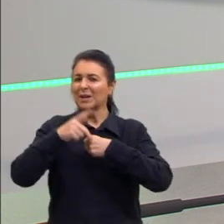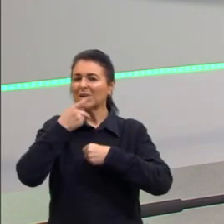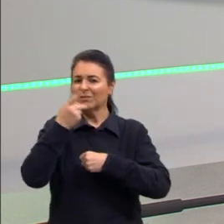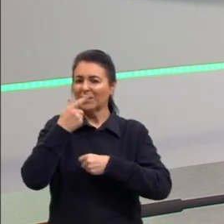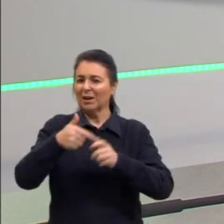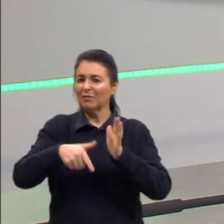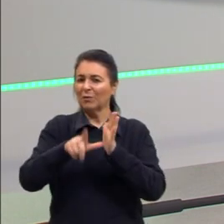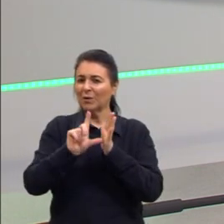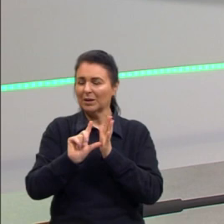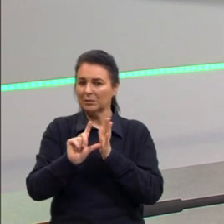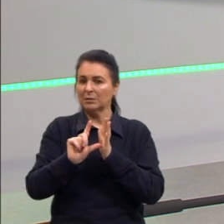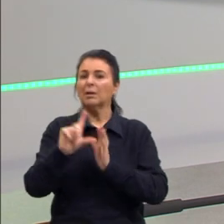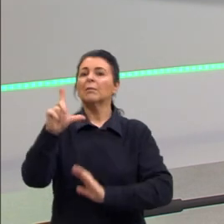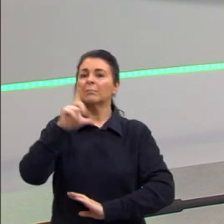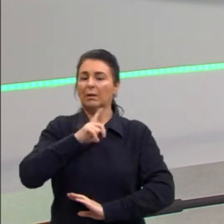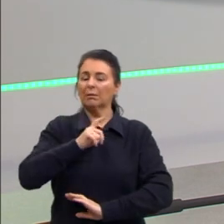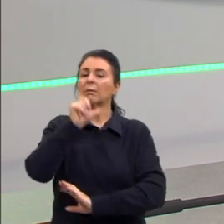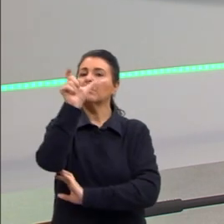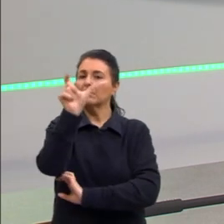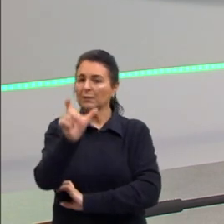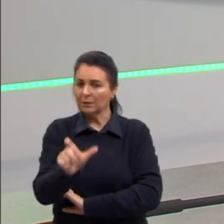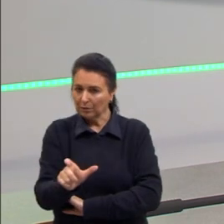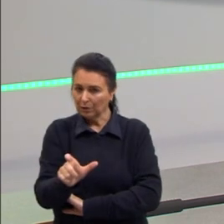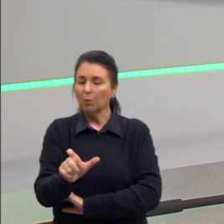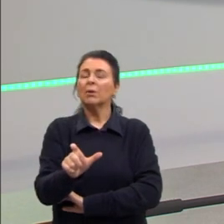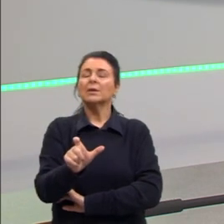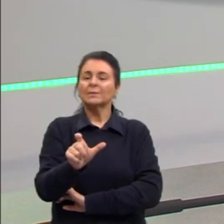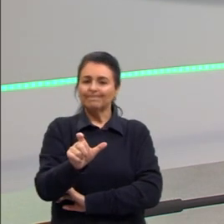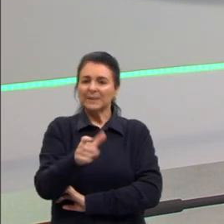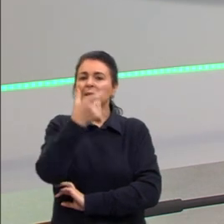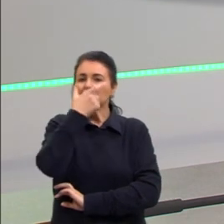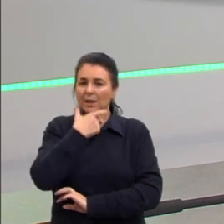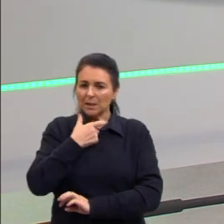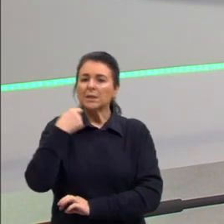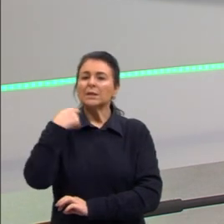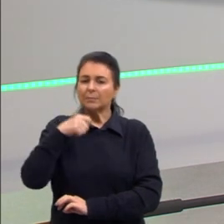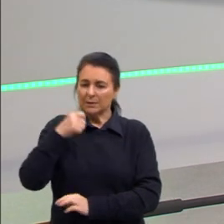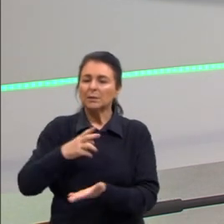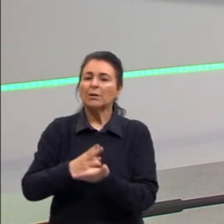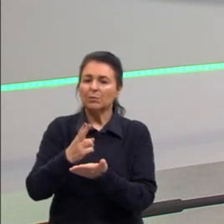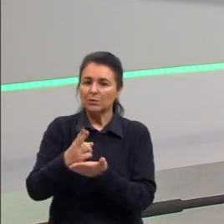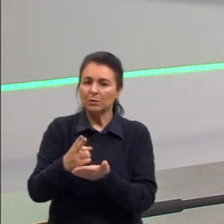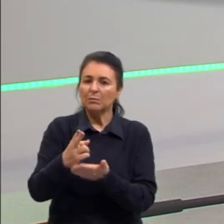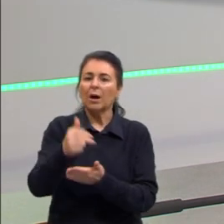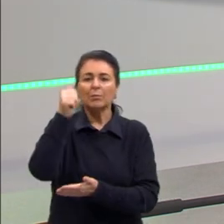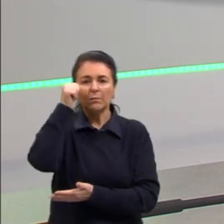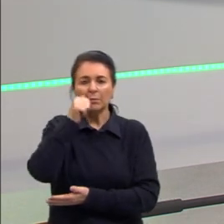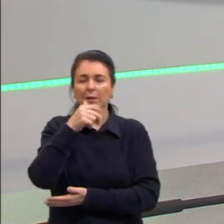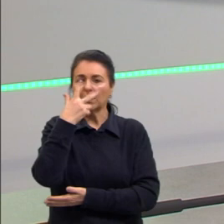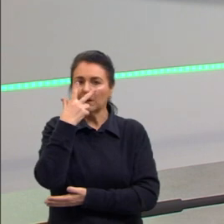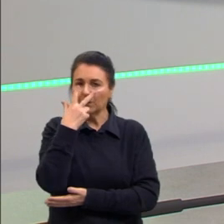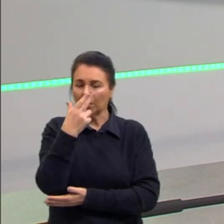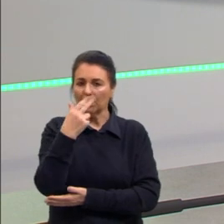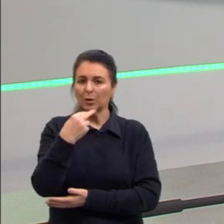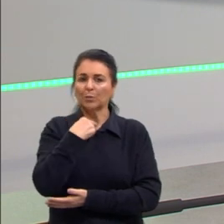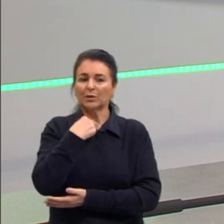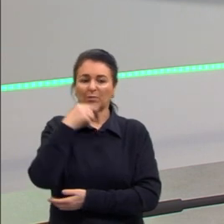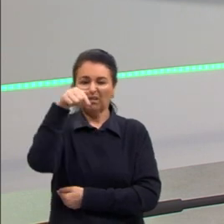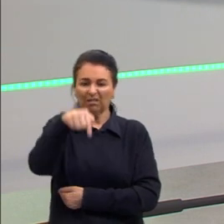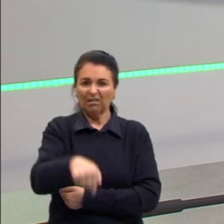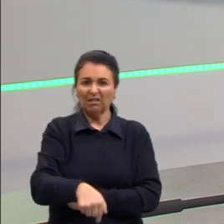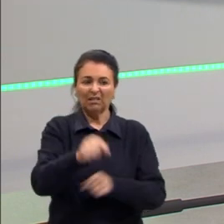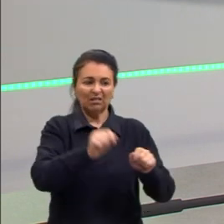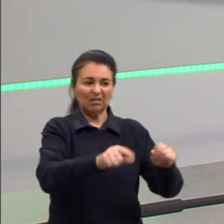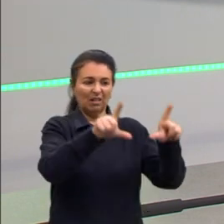ainda existe gente que nos coloca nesse papel de apenas ficarmos em casa não podemos vir aqui para te ver a gravar uma